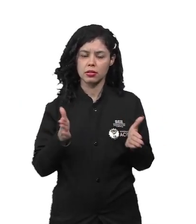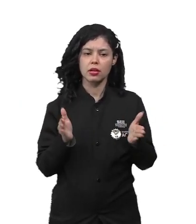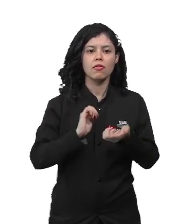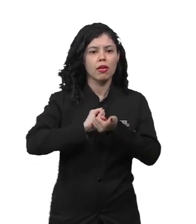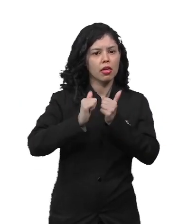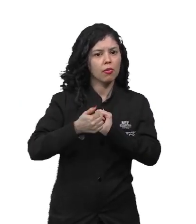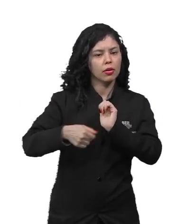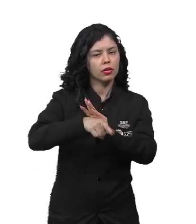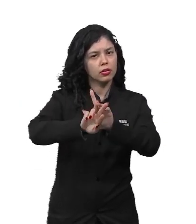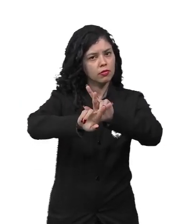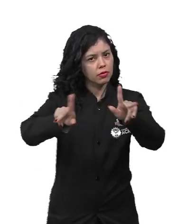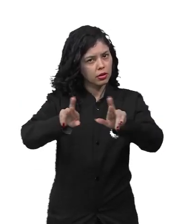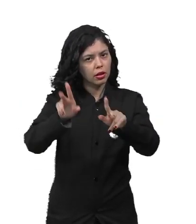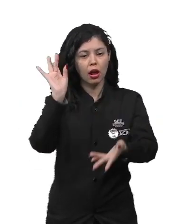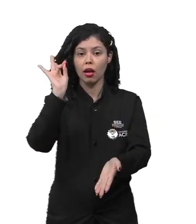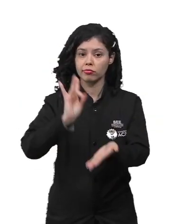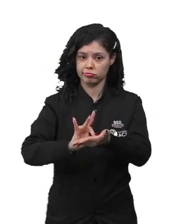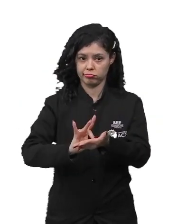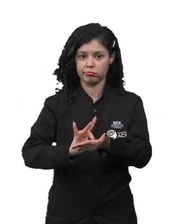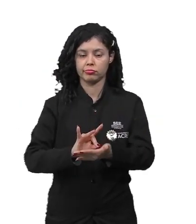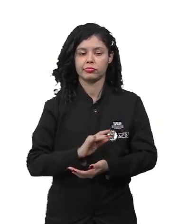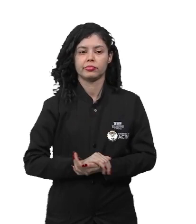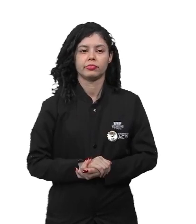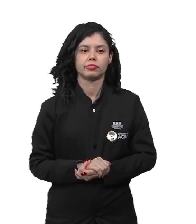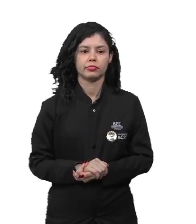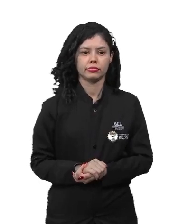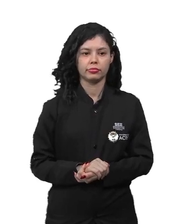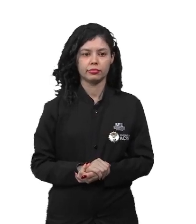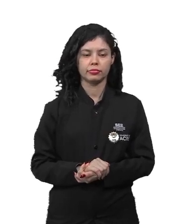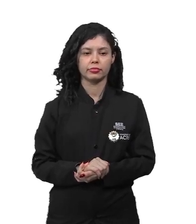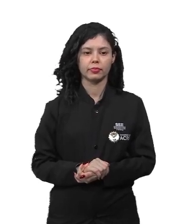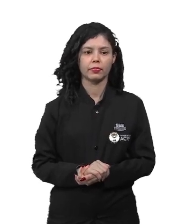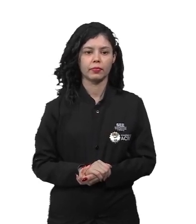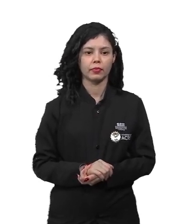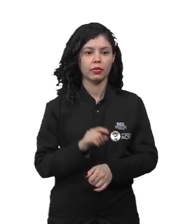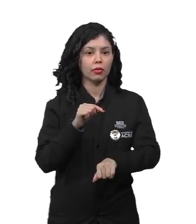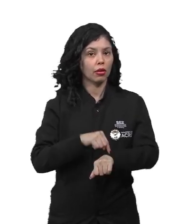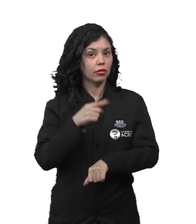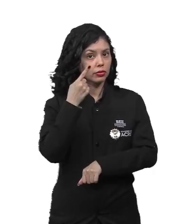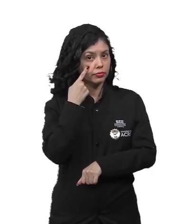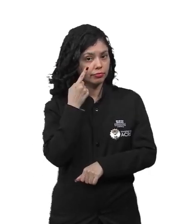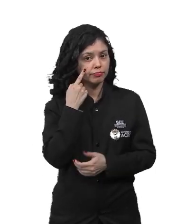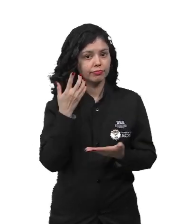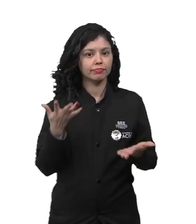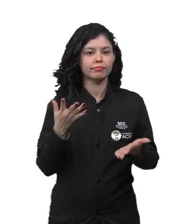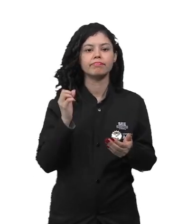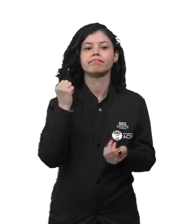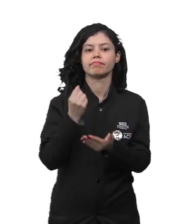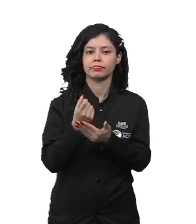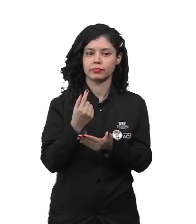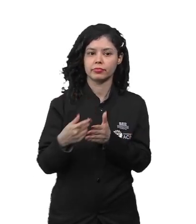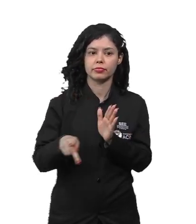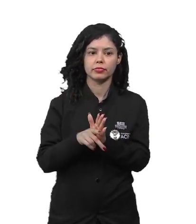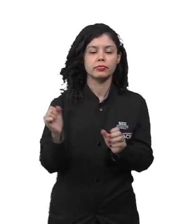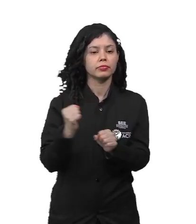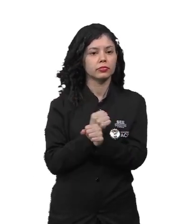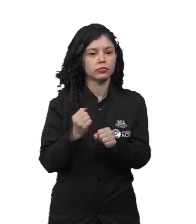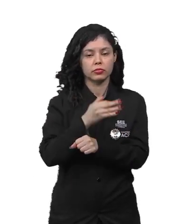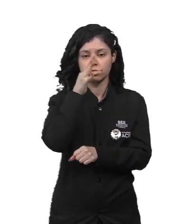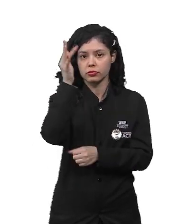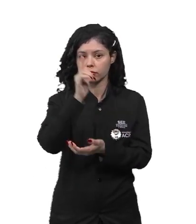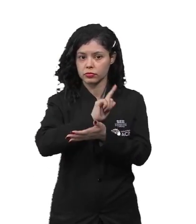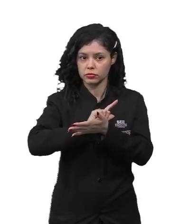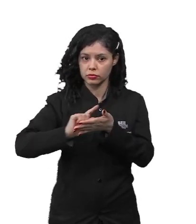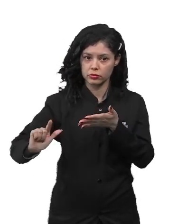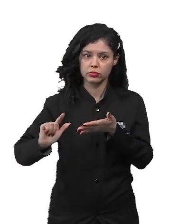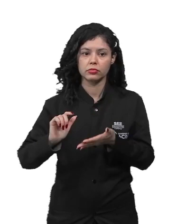eficientes, acessíveis e adaptados às diferentes realidades. E é hora de investir em biodigestores, né, para